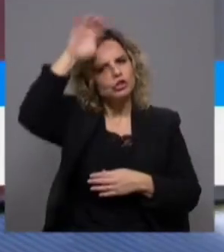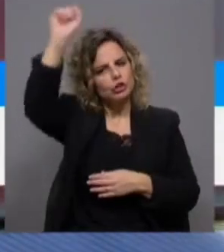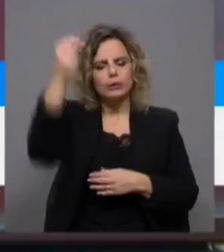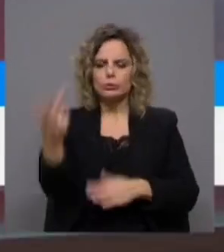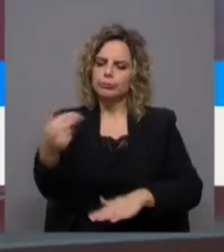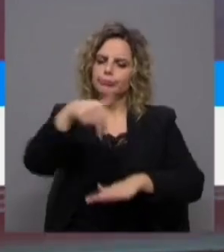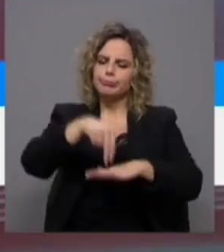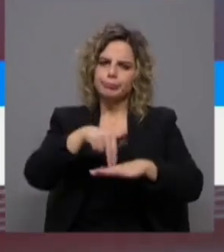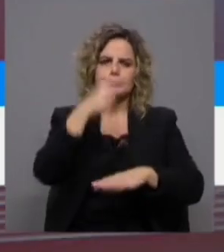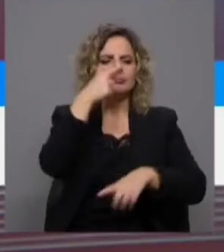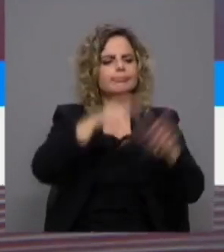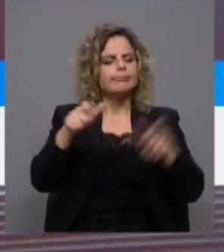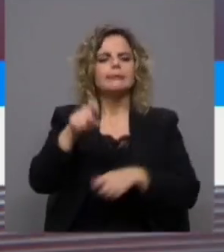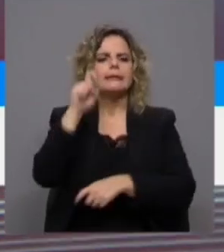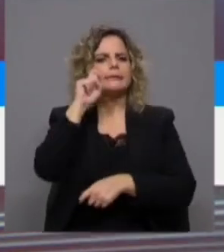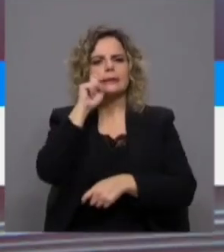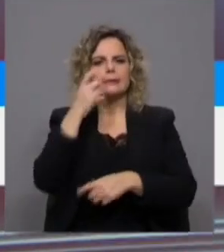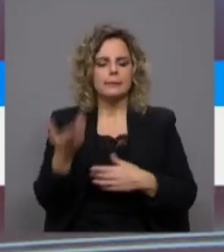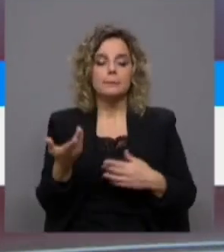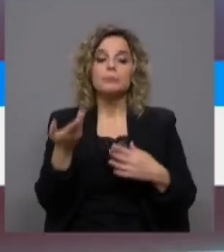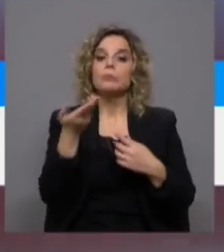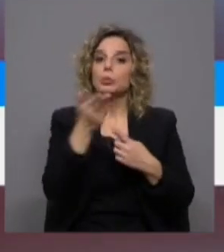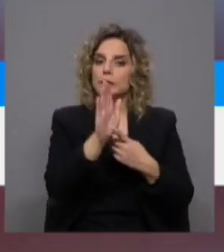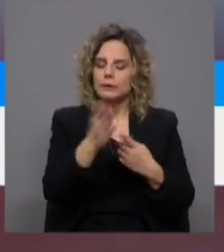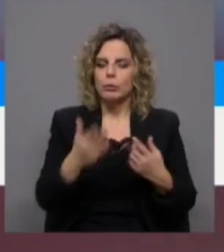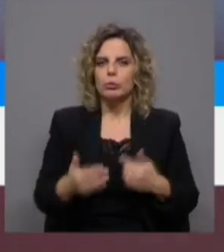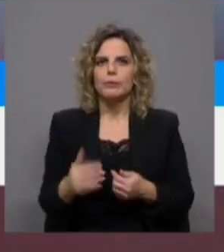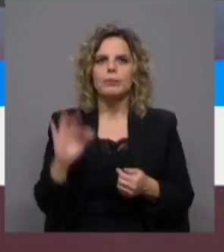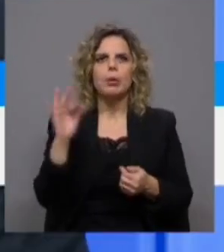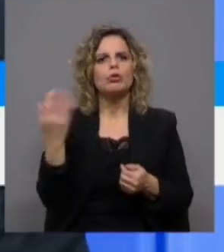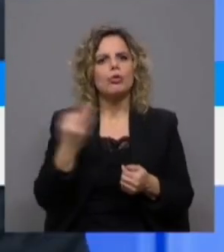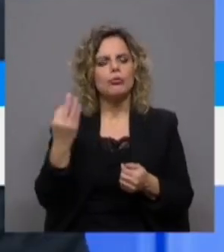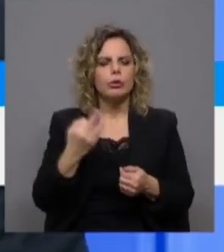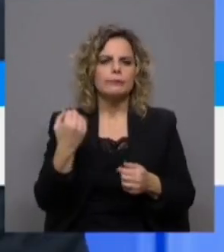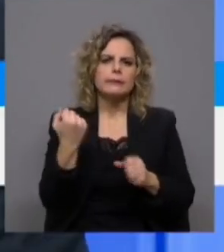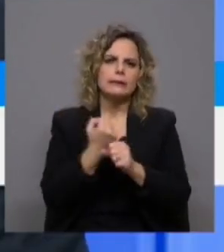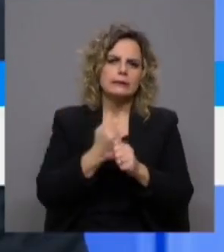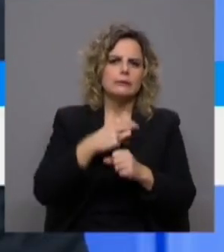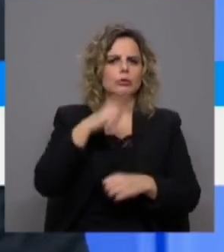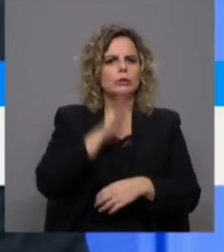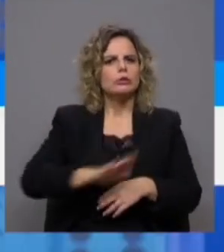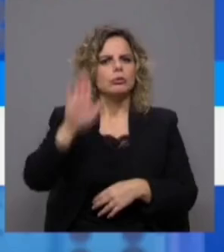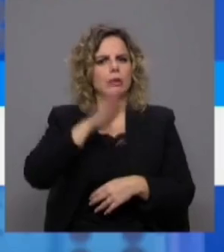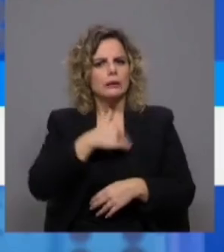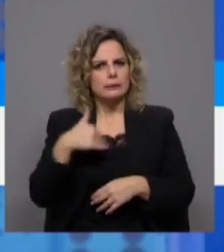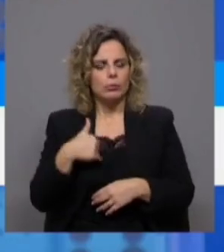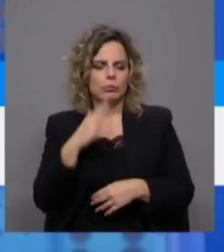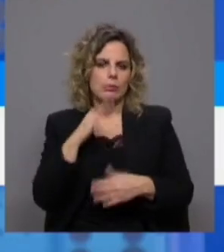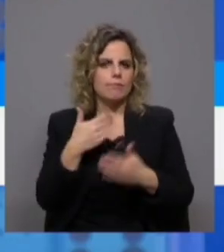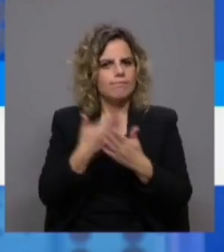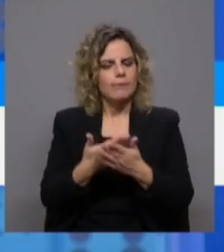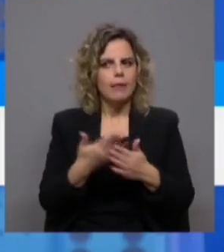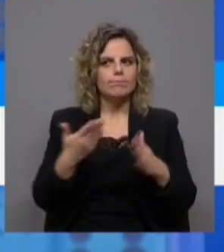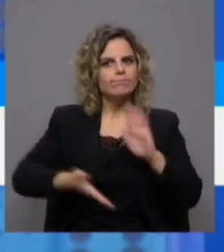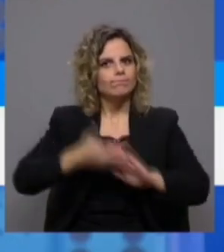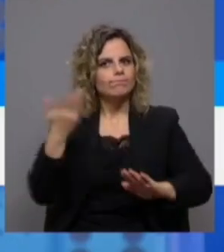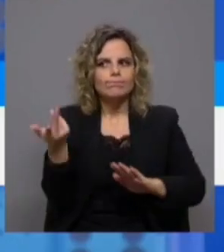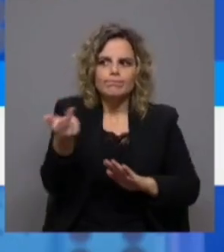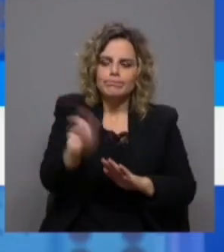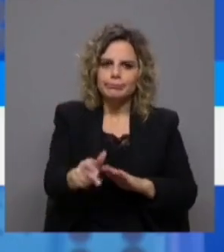defender os cidadãos um por exemplo do aquilo que aconteceu no serviço Nacional de saúde a ter que ter que responder esta emergência